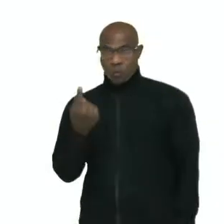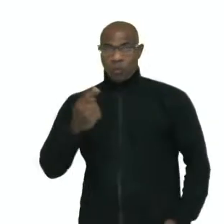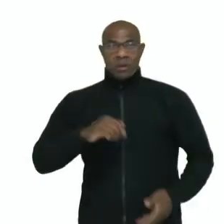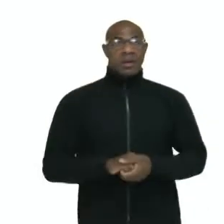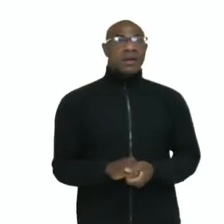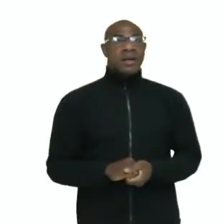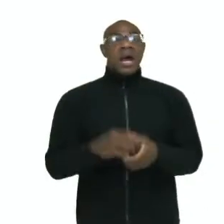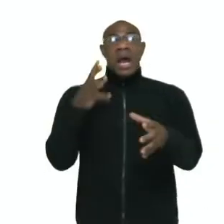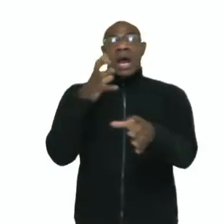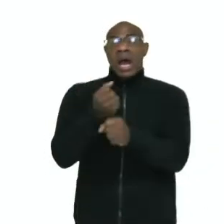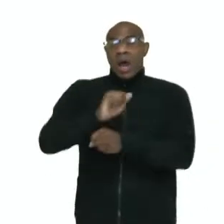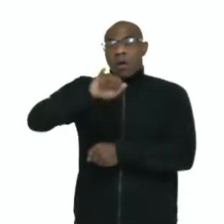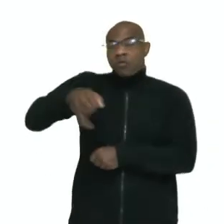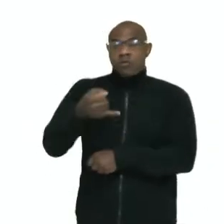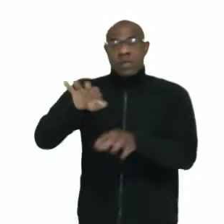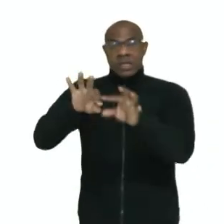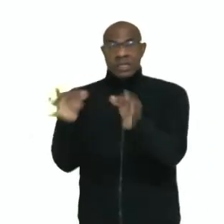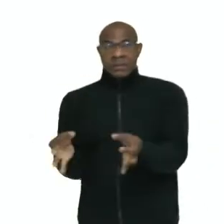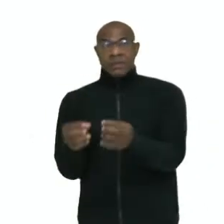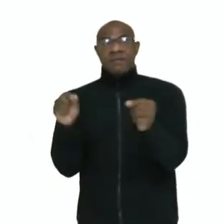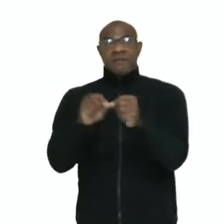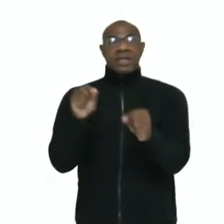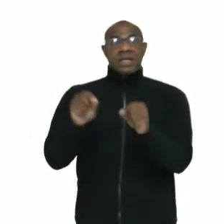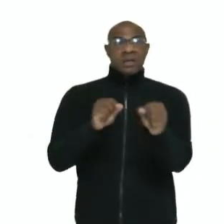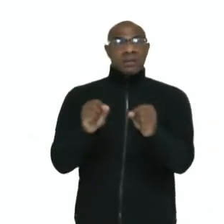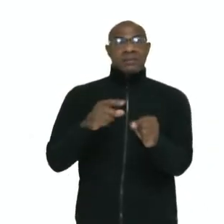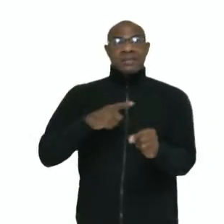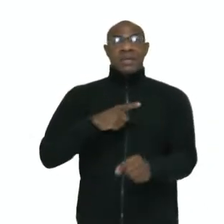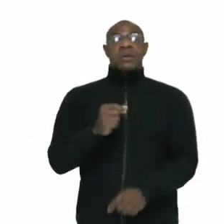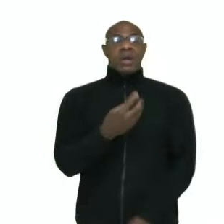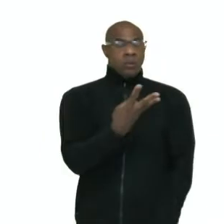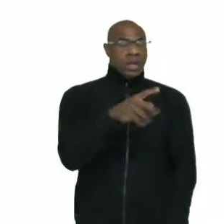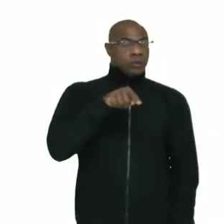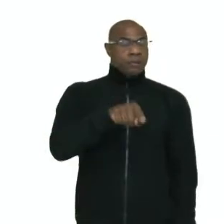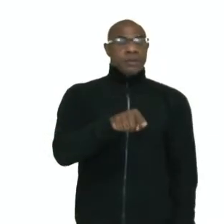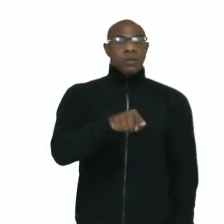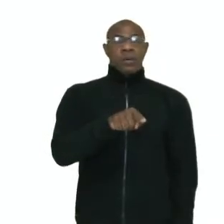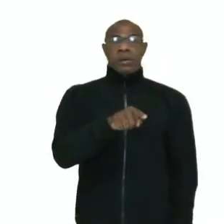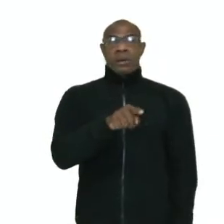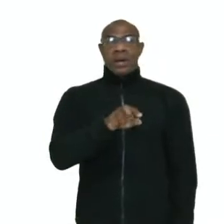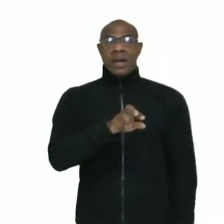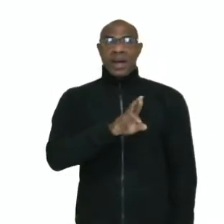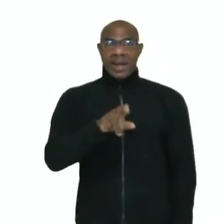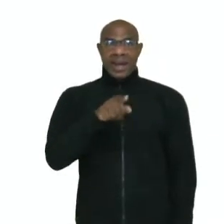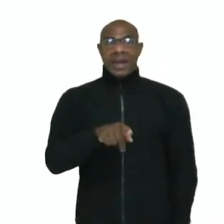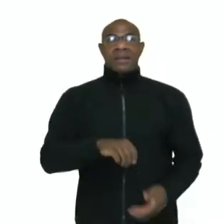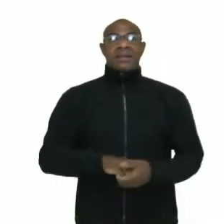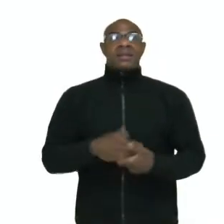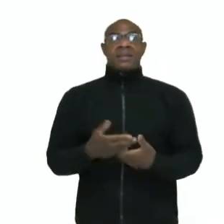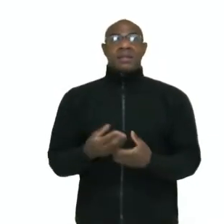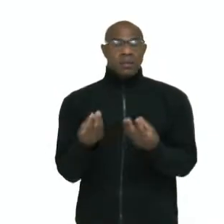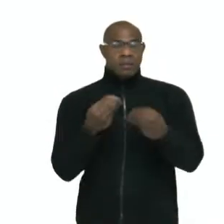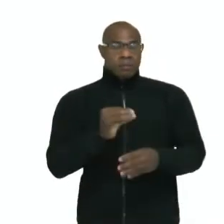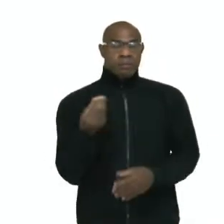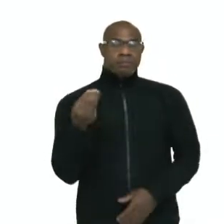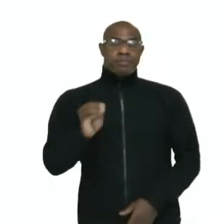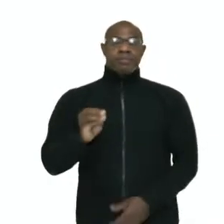Calcular os juros simples produzidos por R$ 4.000 aplicados a uma taxa